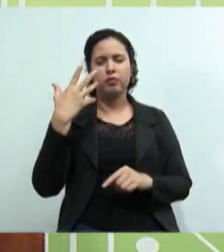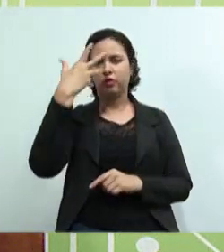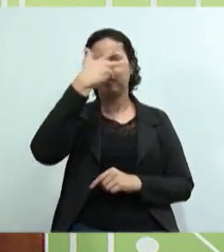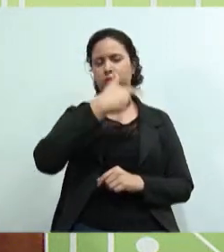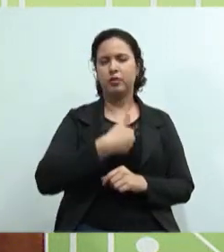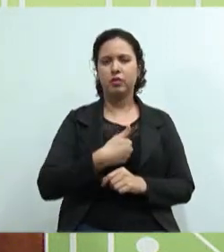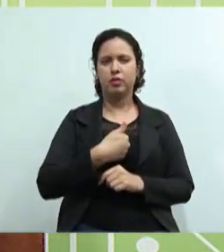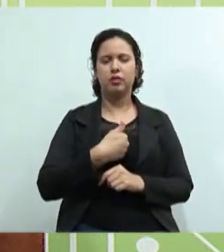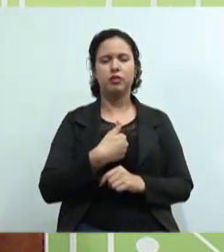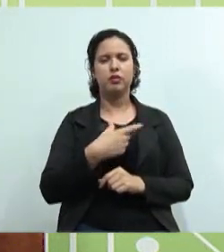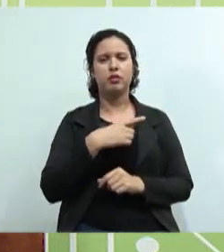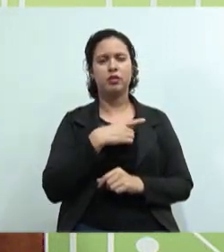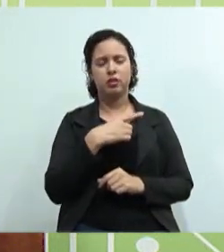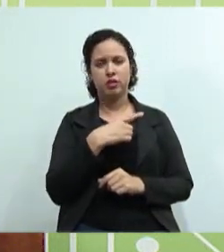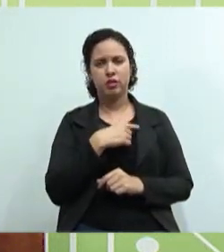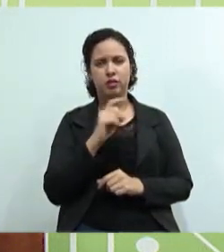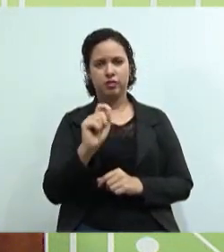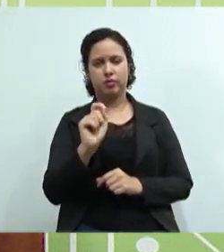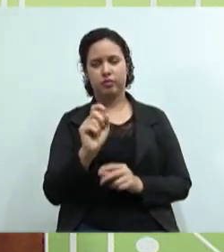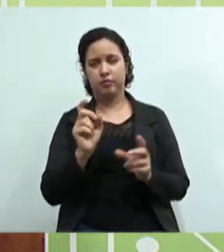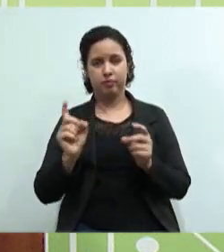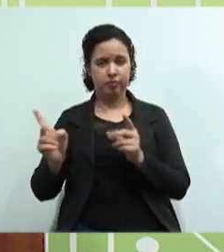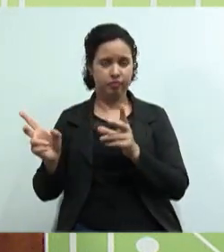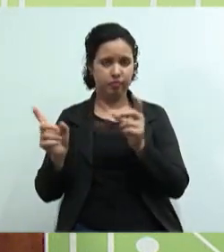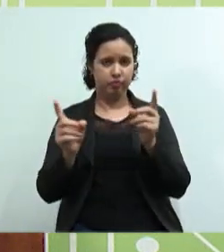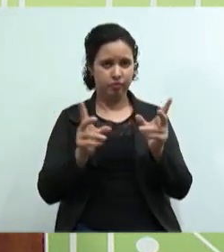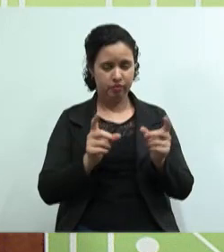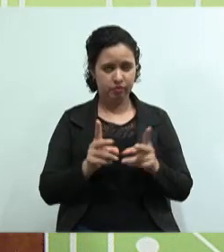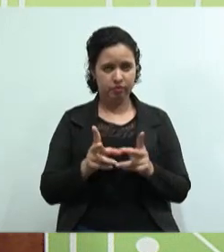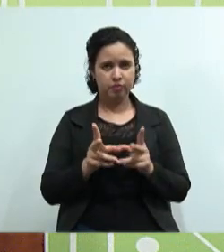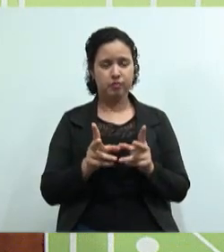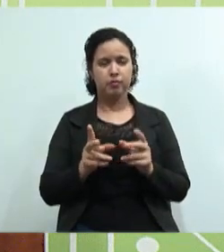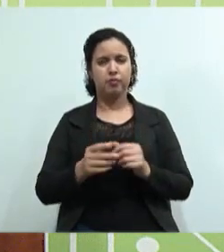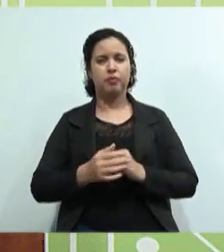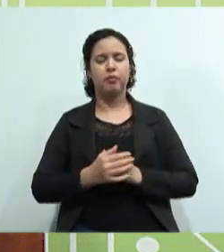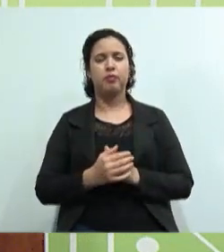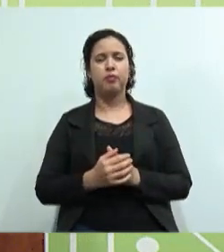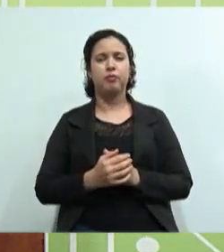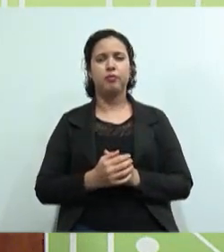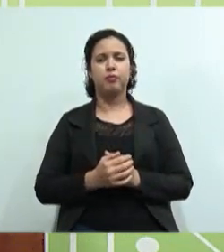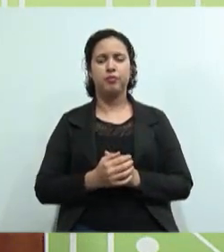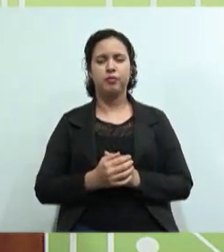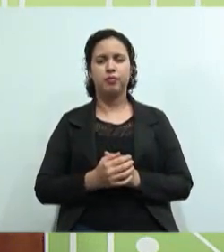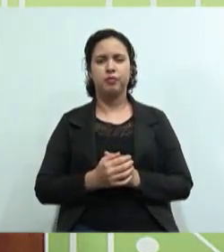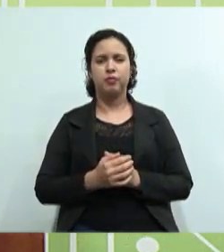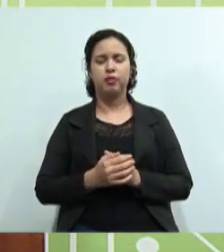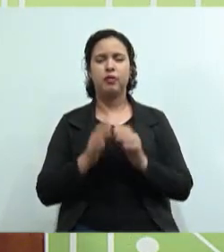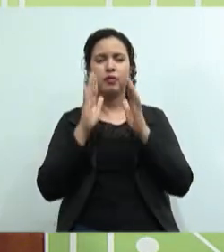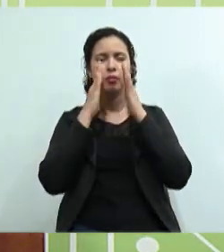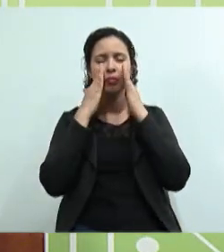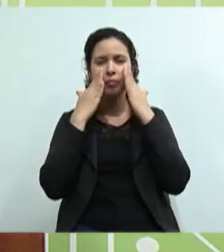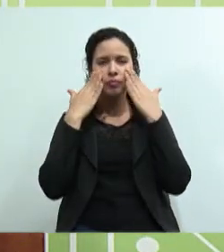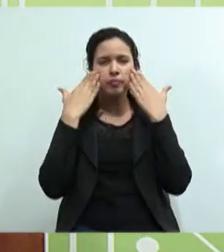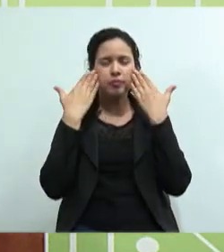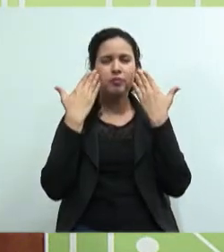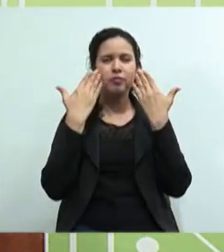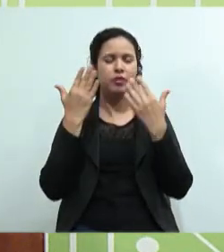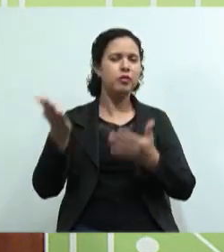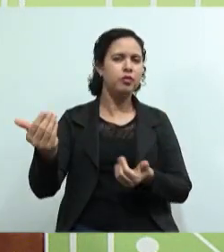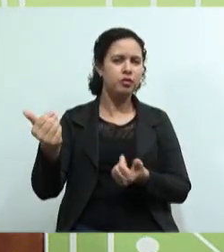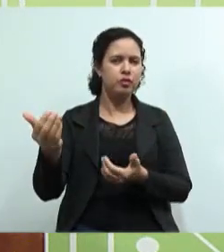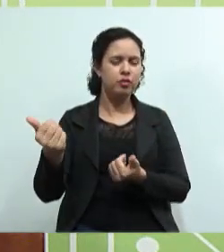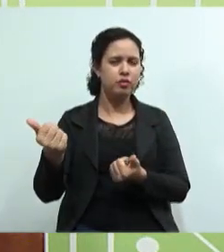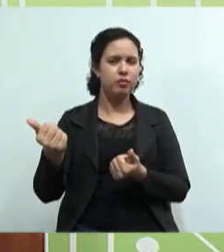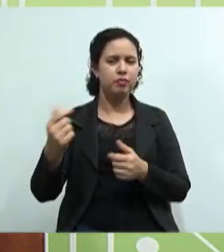que, além de vender, o pessoal diz que vai rejuvenescer, né? Na